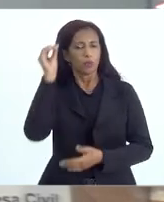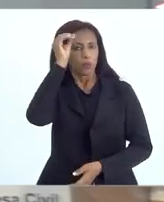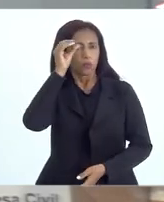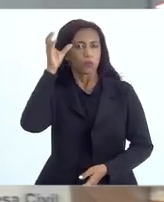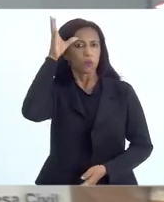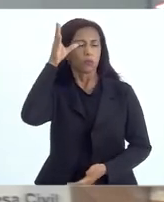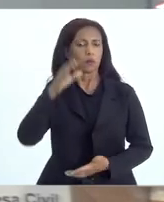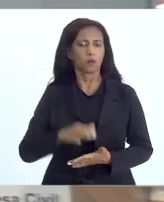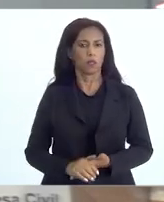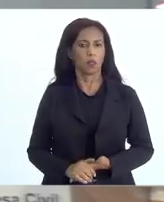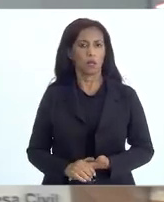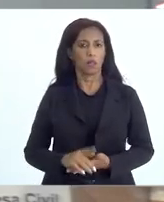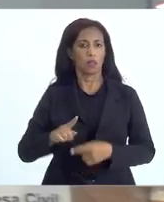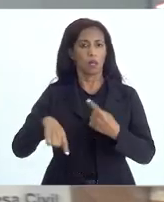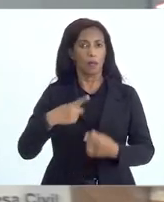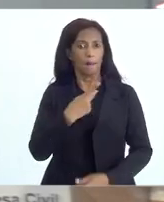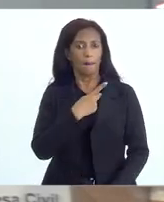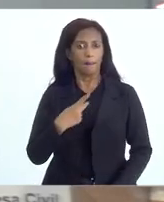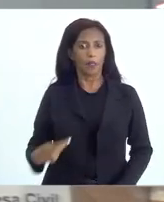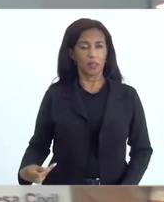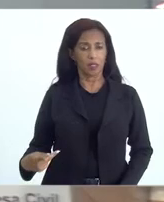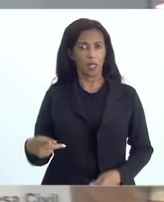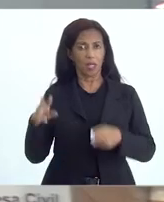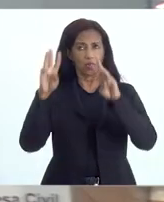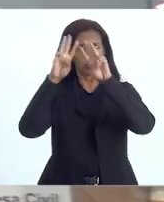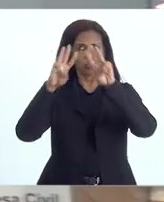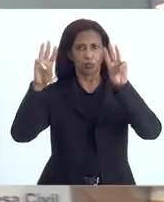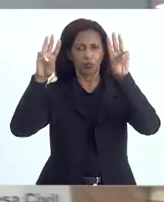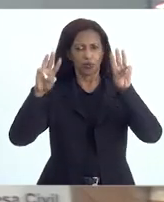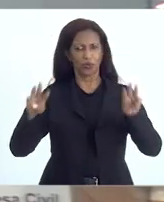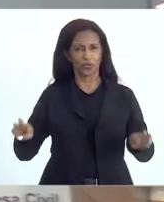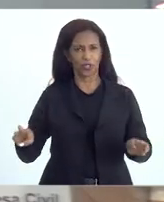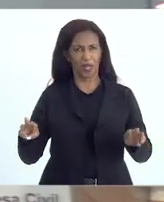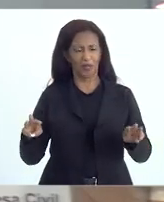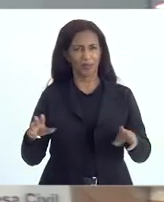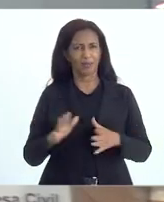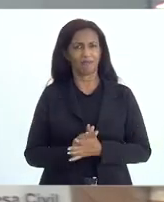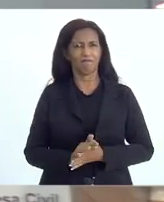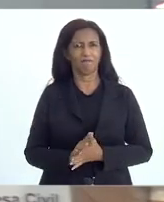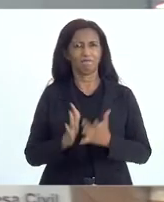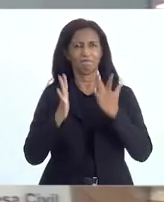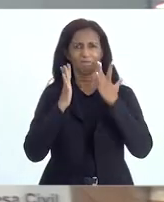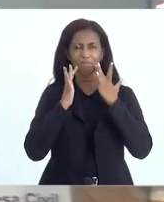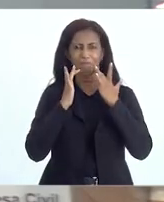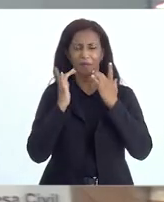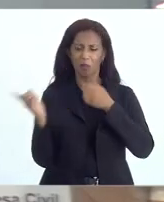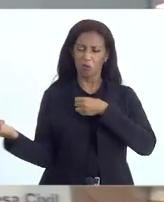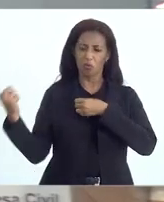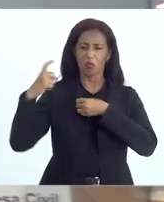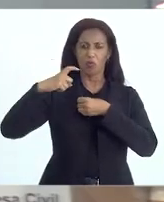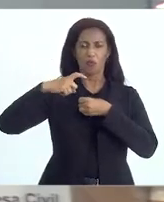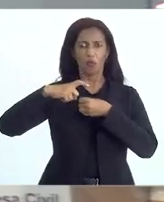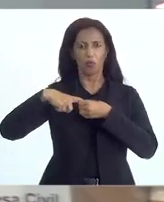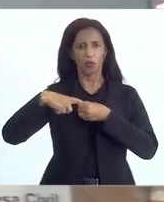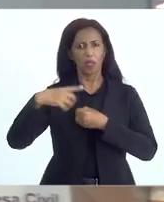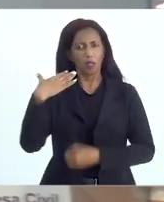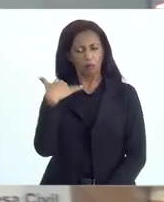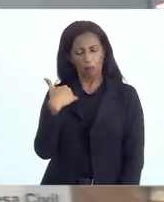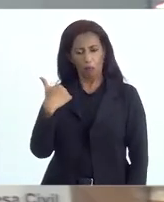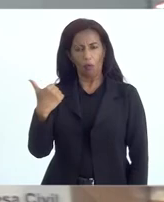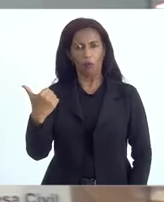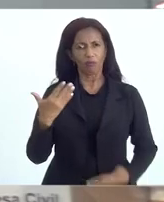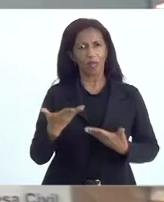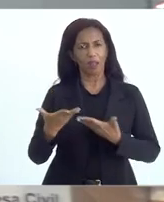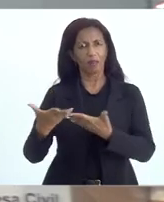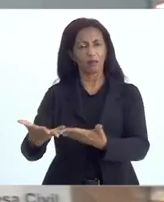assumir o cargo de presidente do Teatro Municipal depois do regressei para essa casa e fui chamado pelo Governador